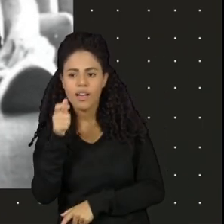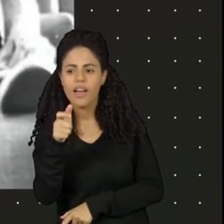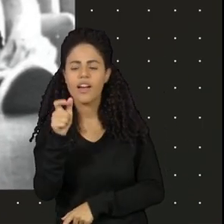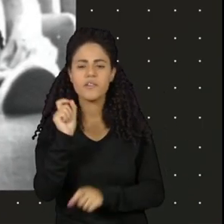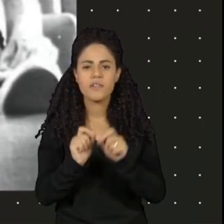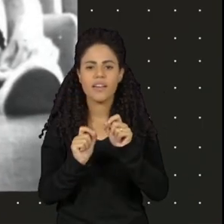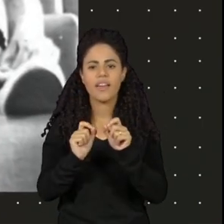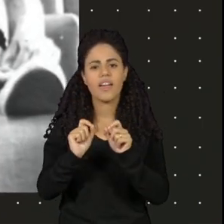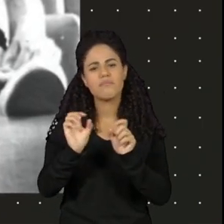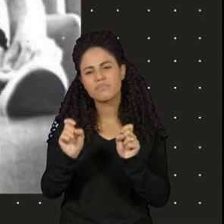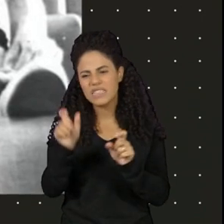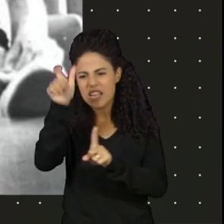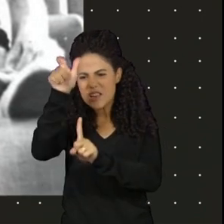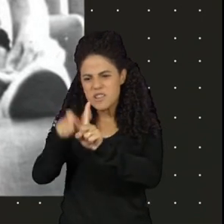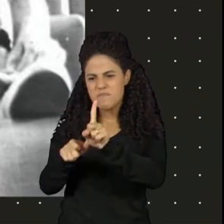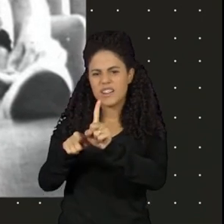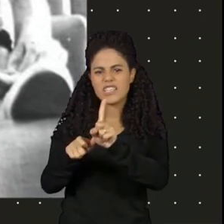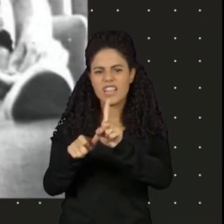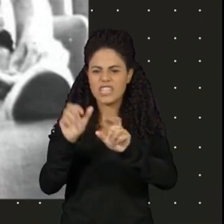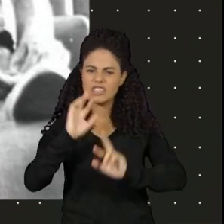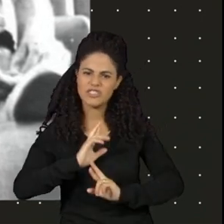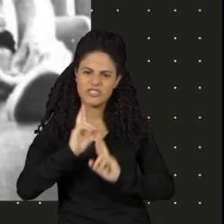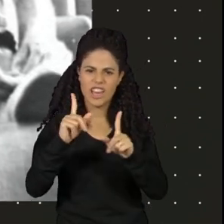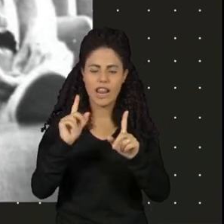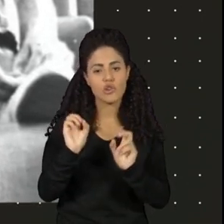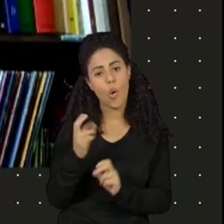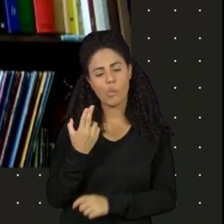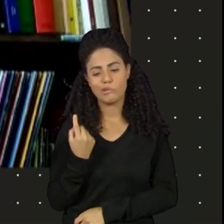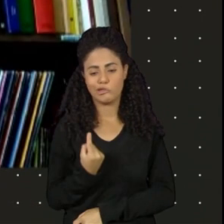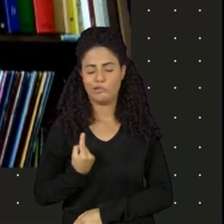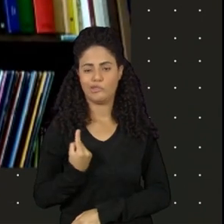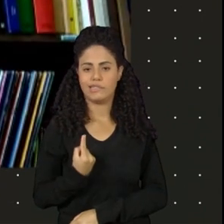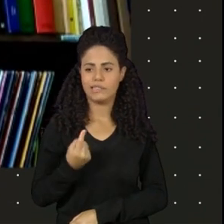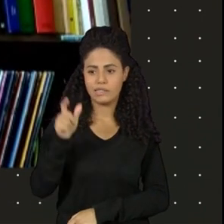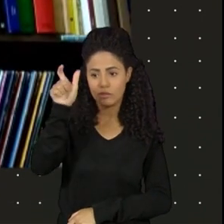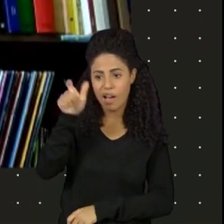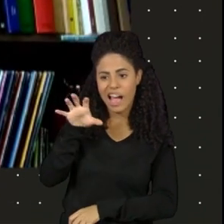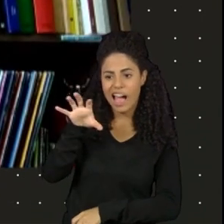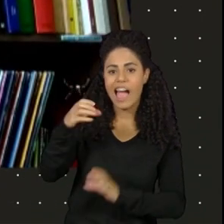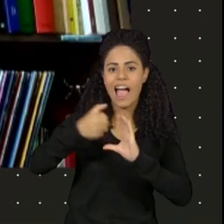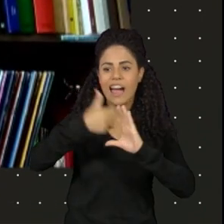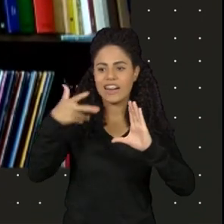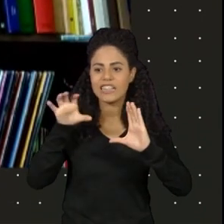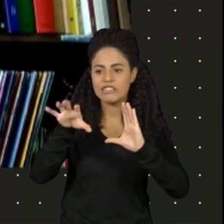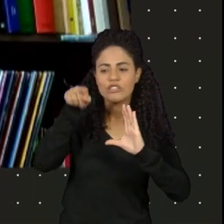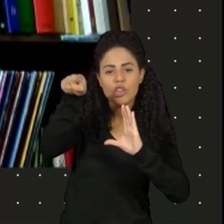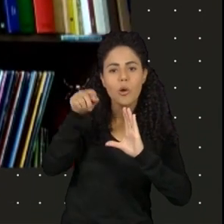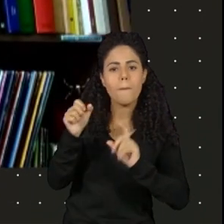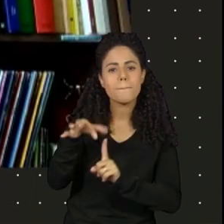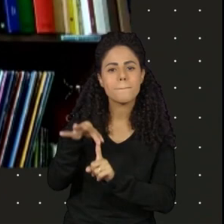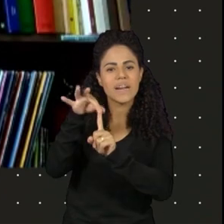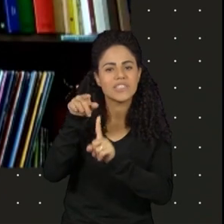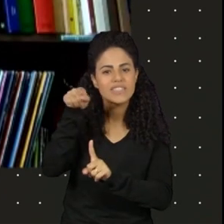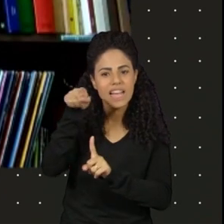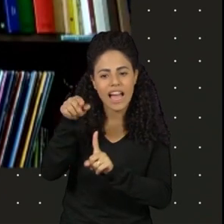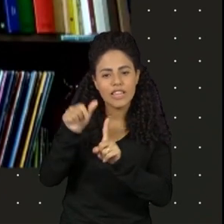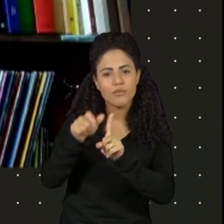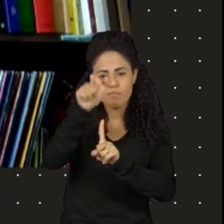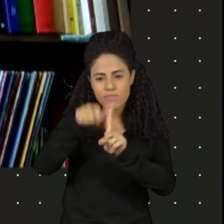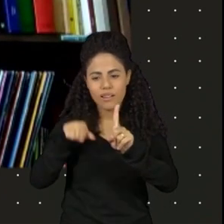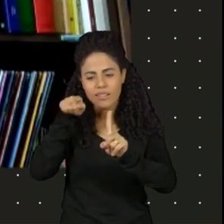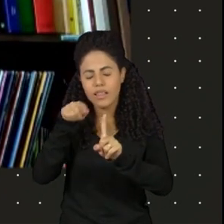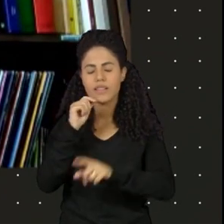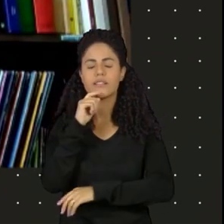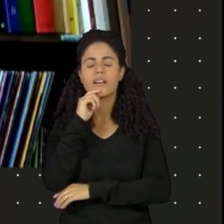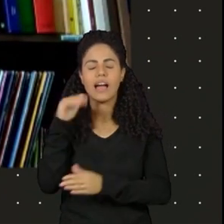personagens desajustados, solitários, e isso continua presente até hoje, o que